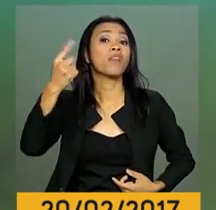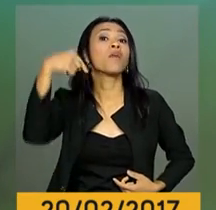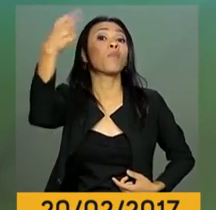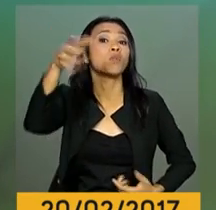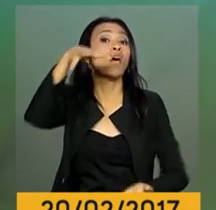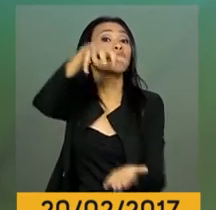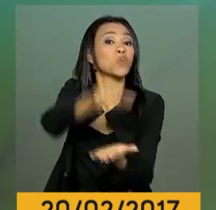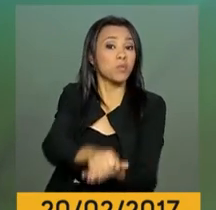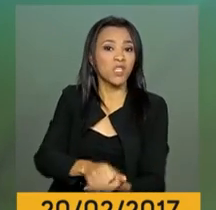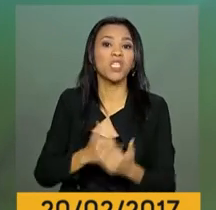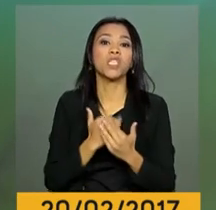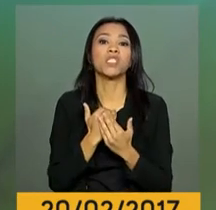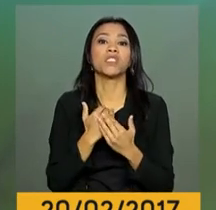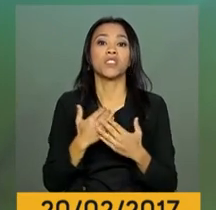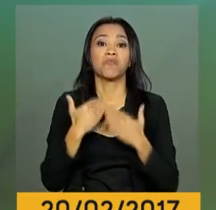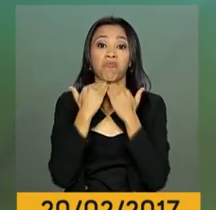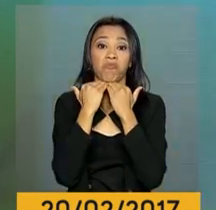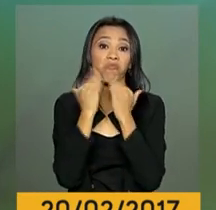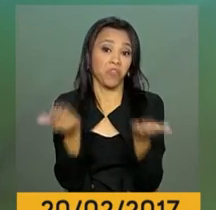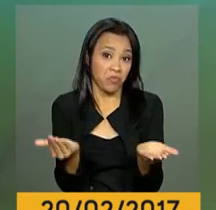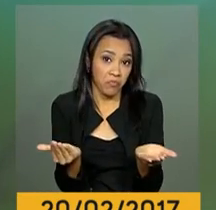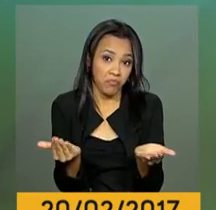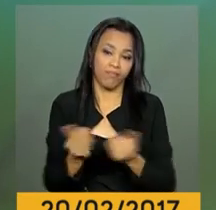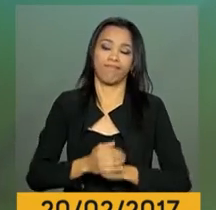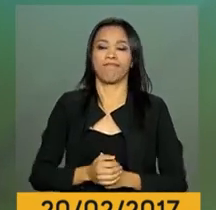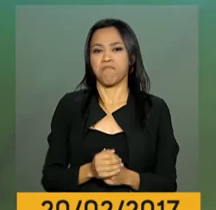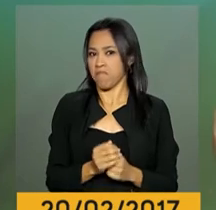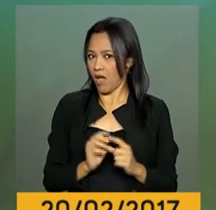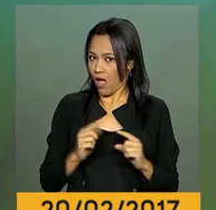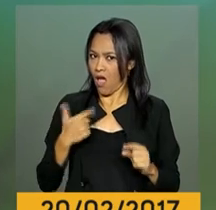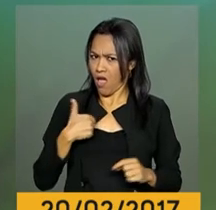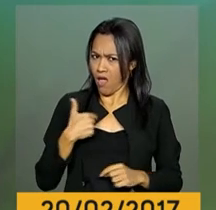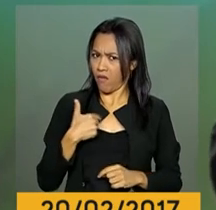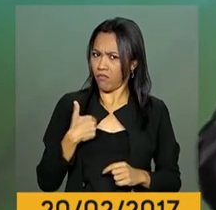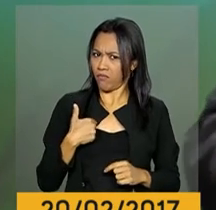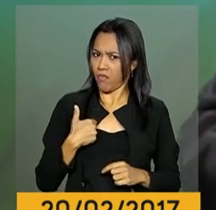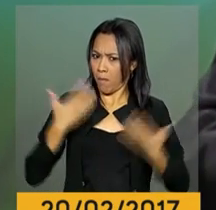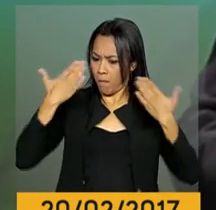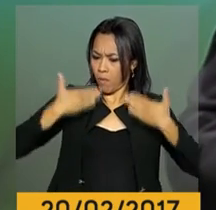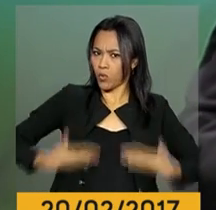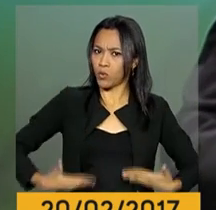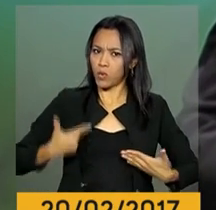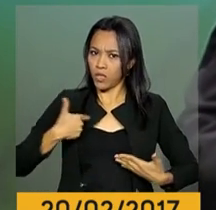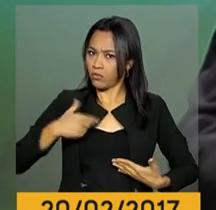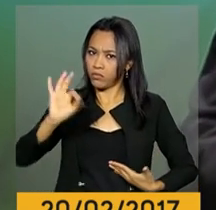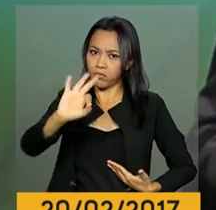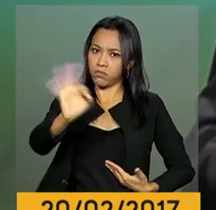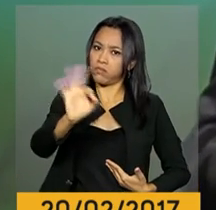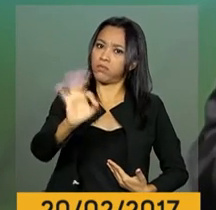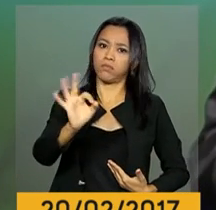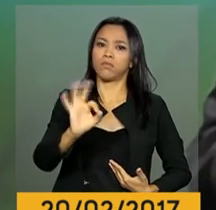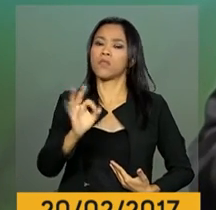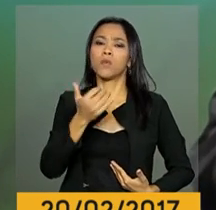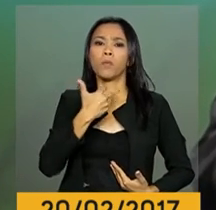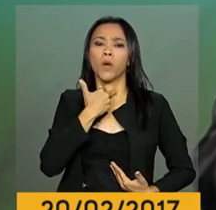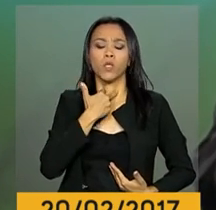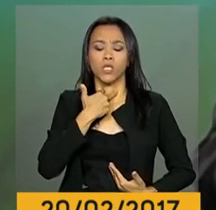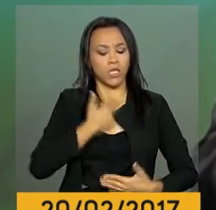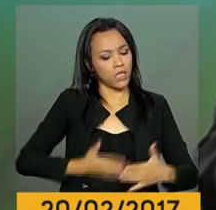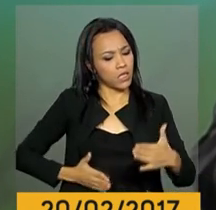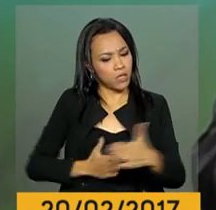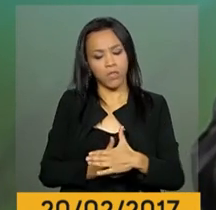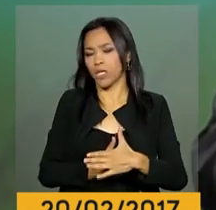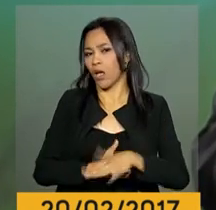se me permite a expressão, que se vire. Não é? Mas não foi essa a nossa conduta. Nós dissemos, não pode gastar mais